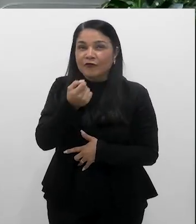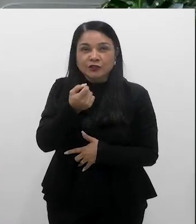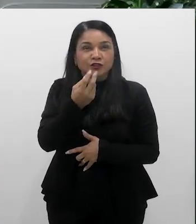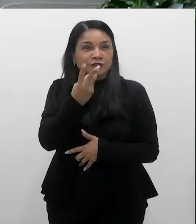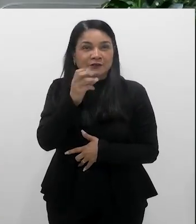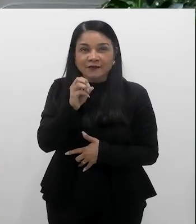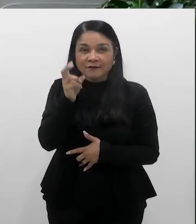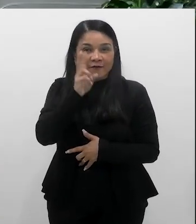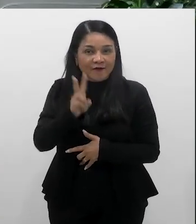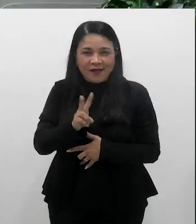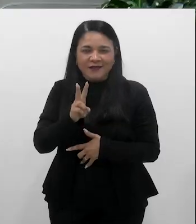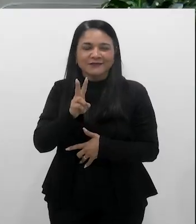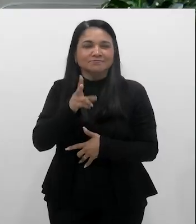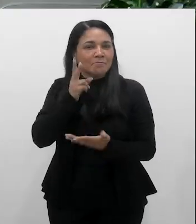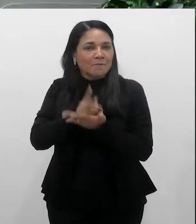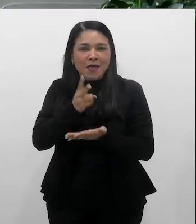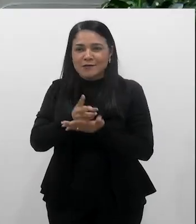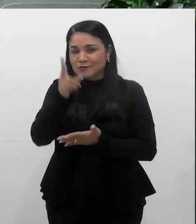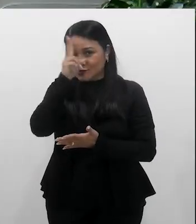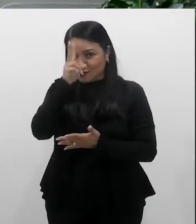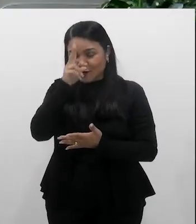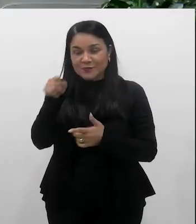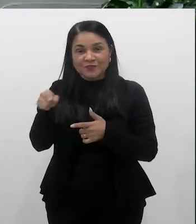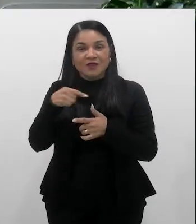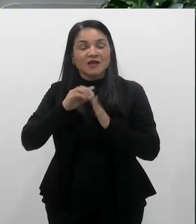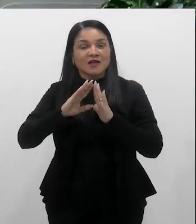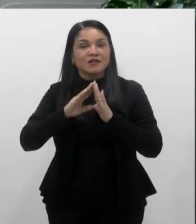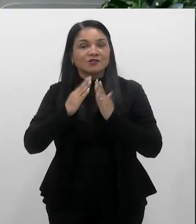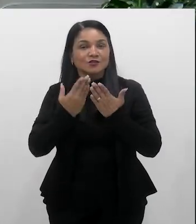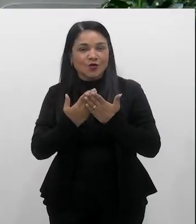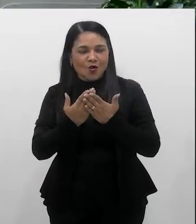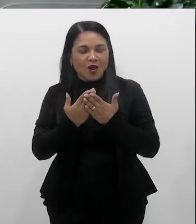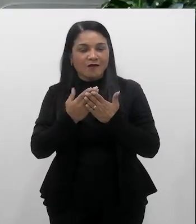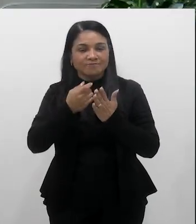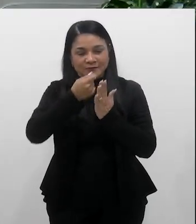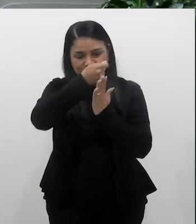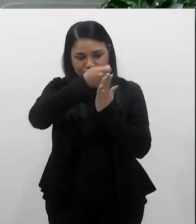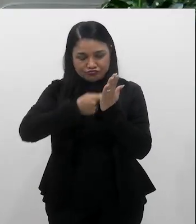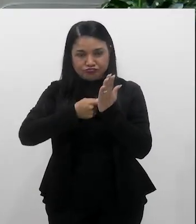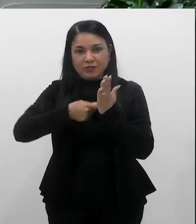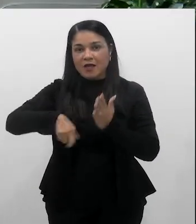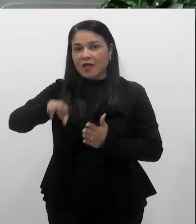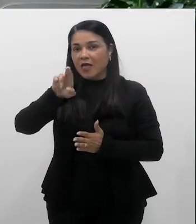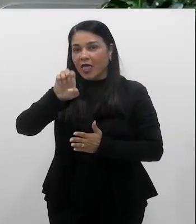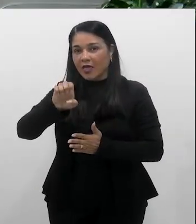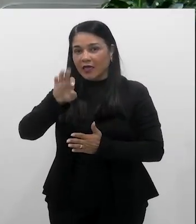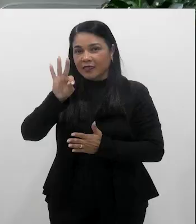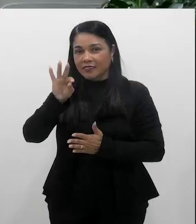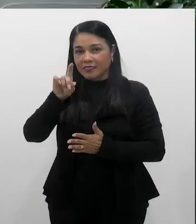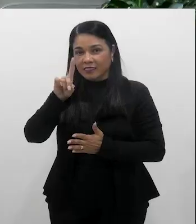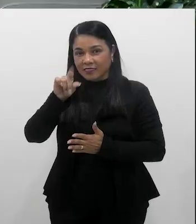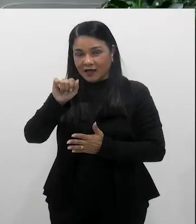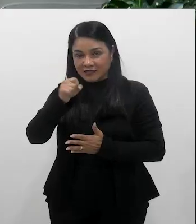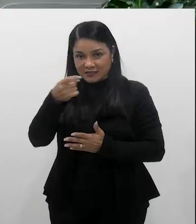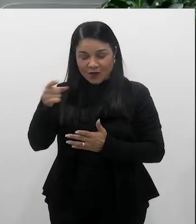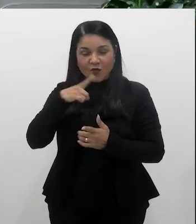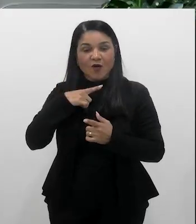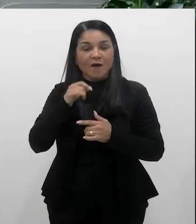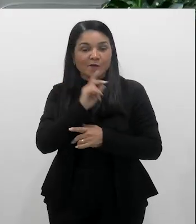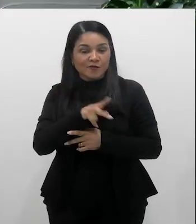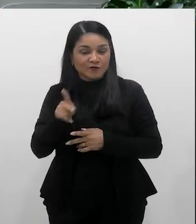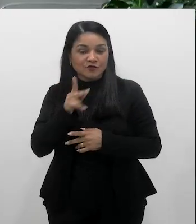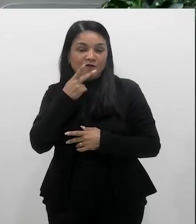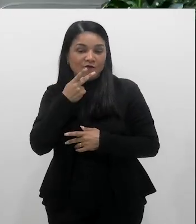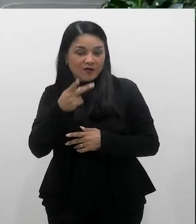30 vezes. E na escola, na redação, sempre fazia uma redação que as professoras falavam, vamos ter um escritor aqui